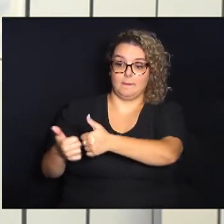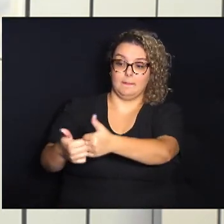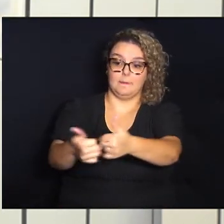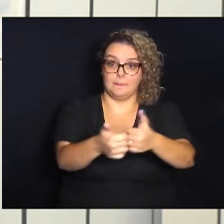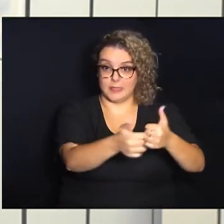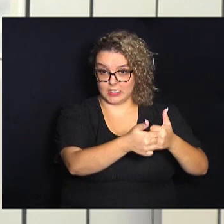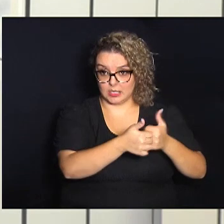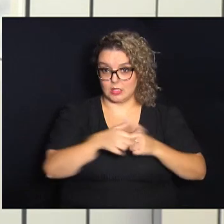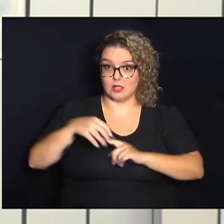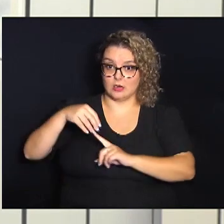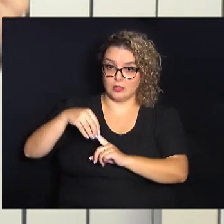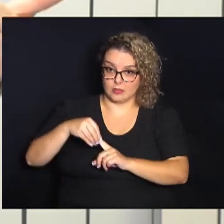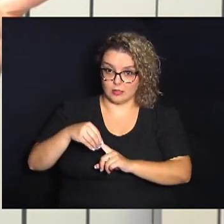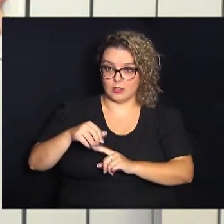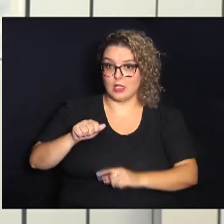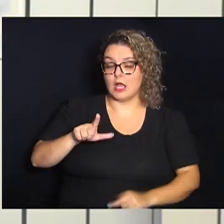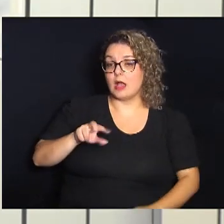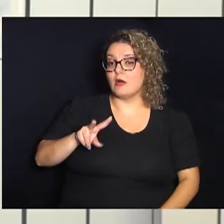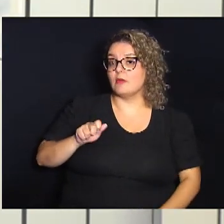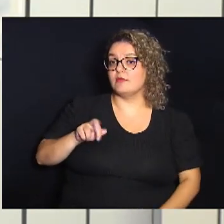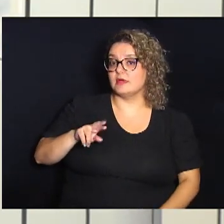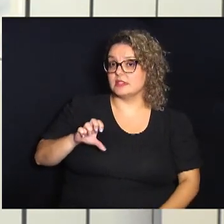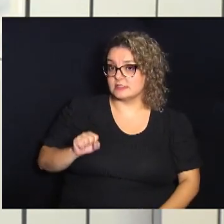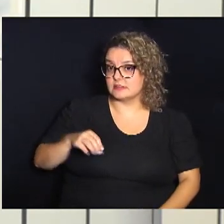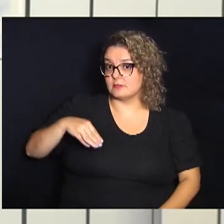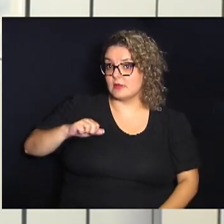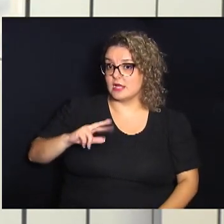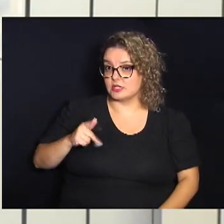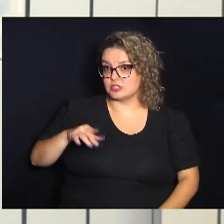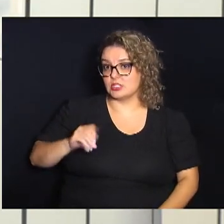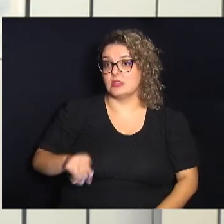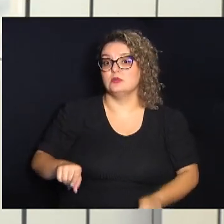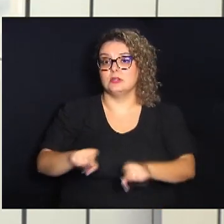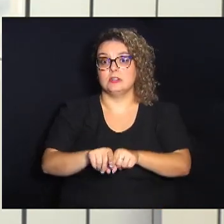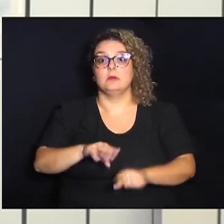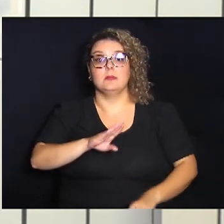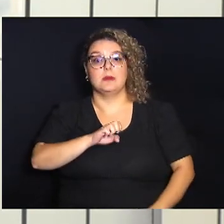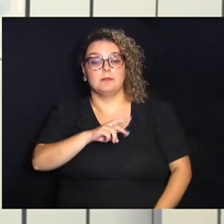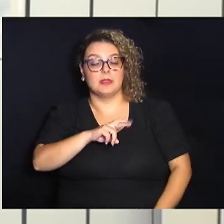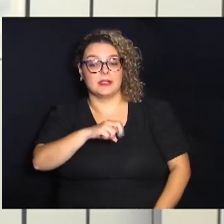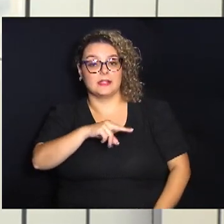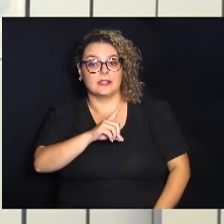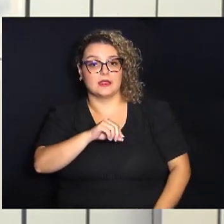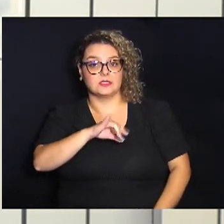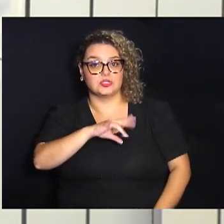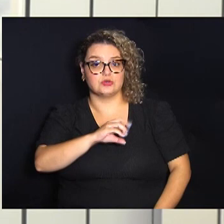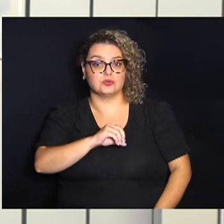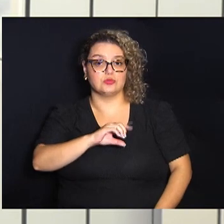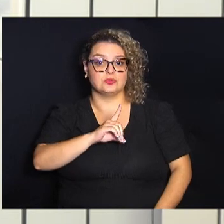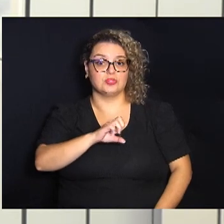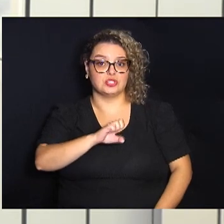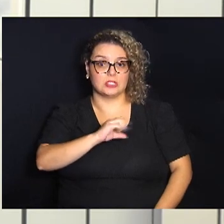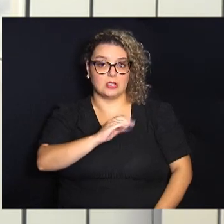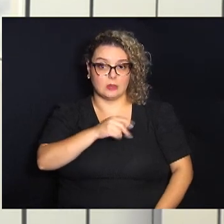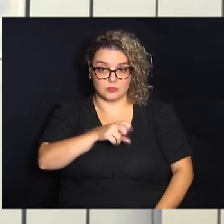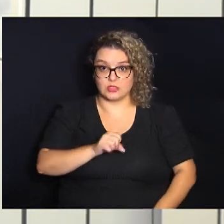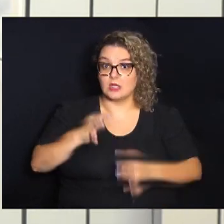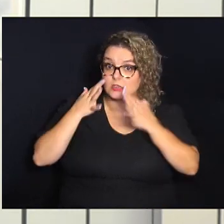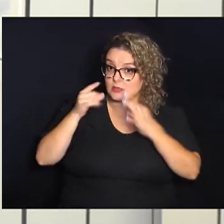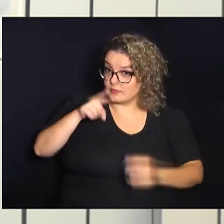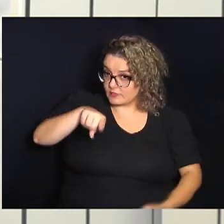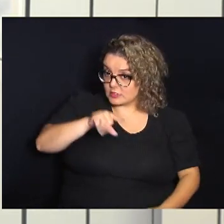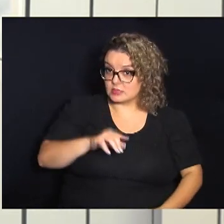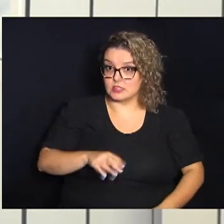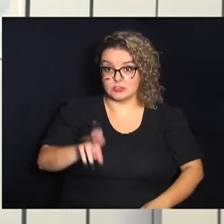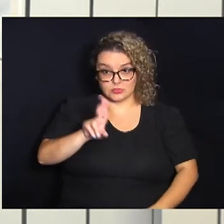pontos nas vias Álvares Machado e Bernardino de Campos. E são elas, então, atenção você que é usuário aí do